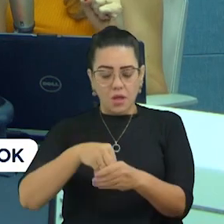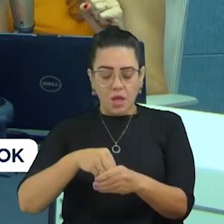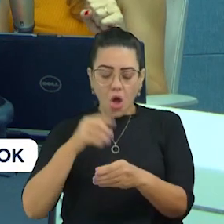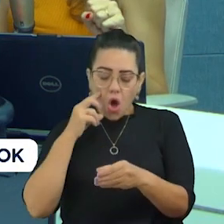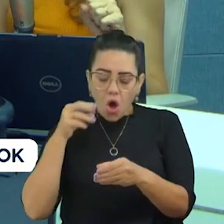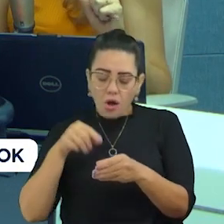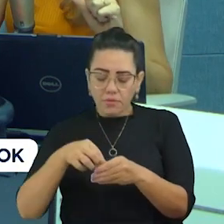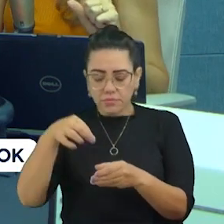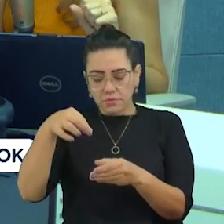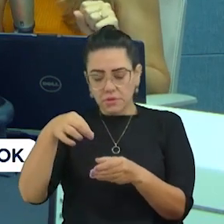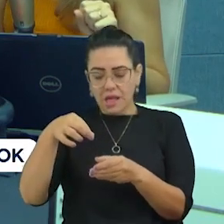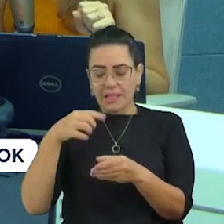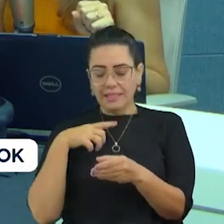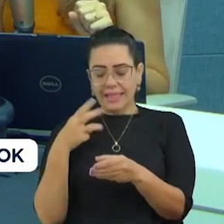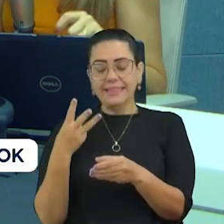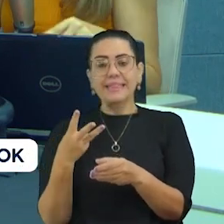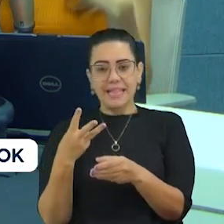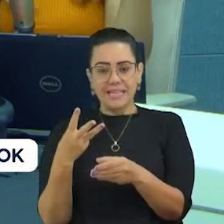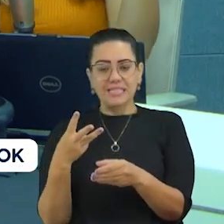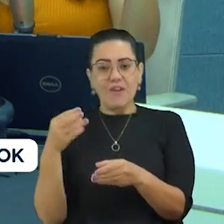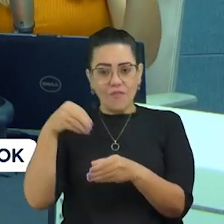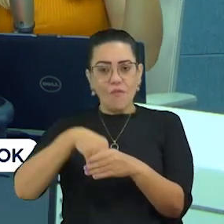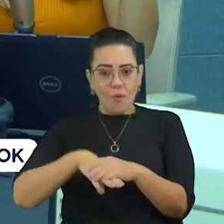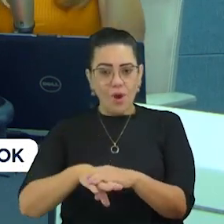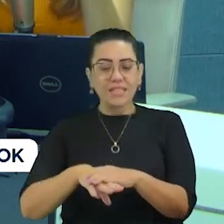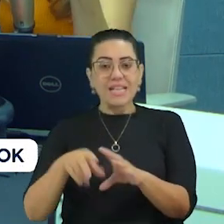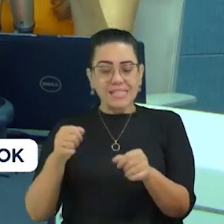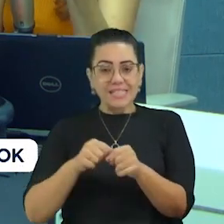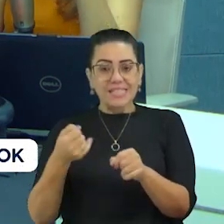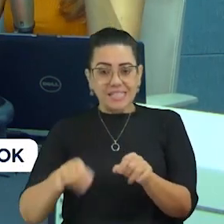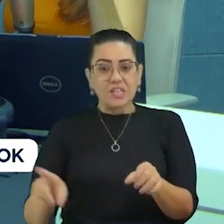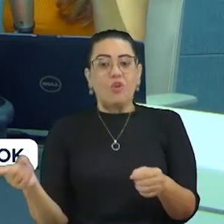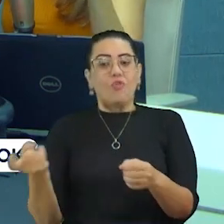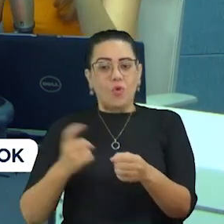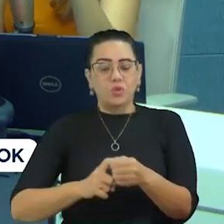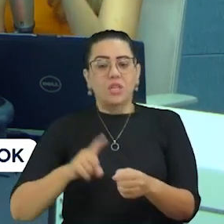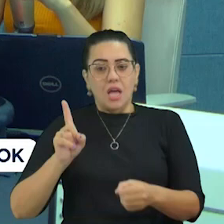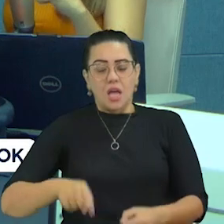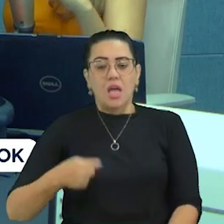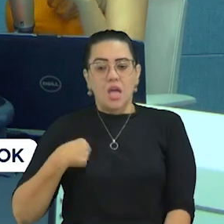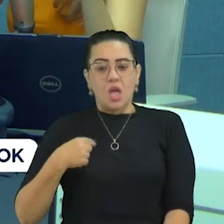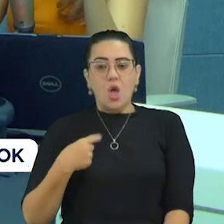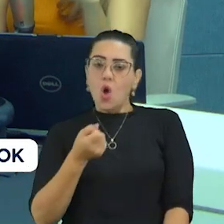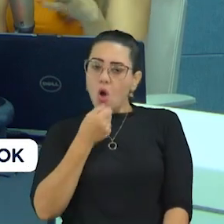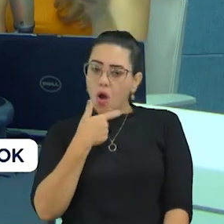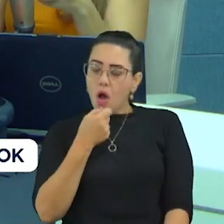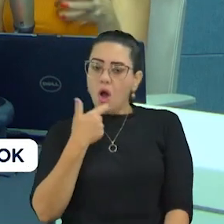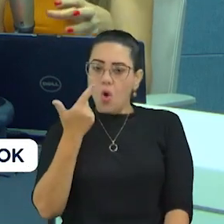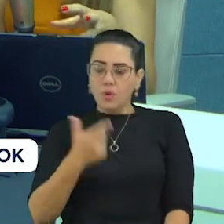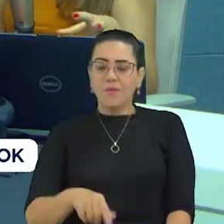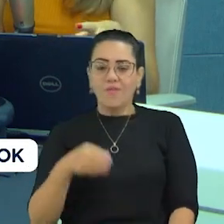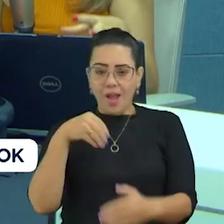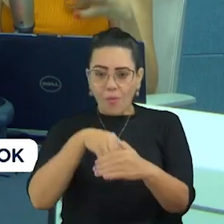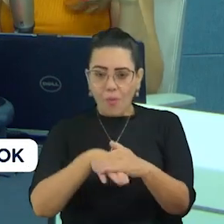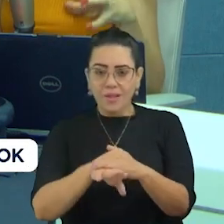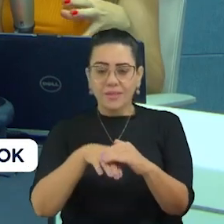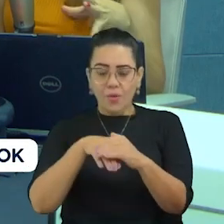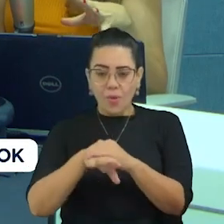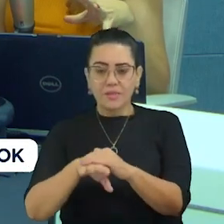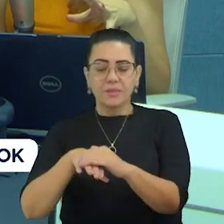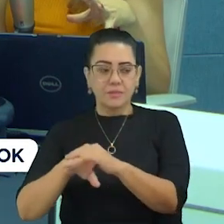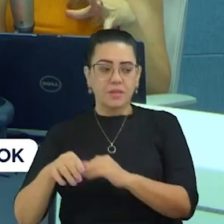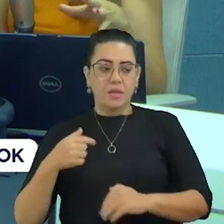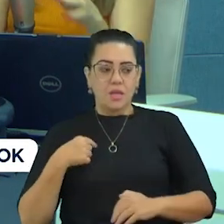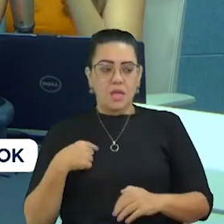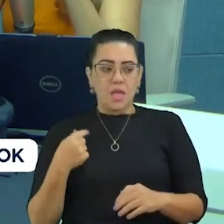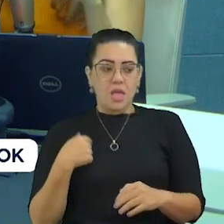gente pensa assim, ah, vou guardar. Porque se eu tiver algo parecido, aí eu tomo ou empresto para o amigo e tal. E vai guardando. Esses dias eu fui limpar minha caixinha